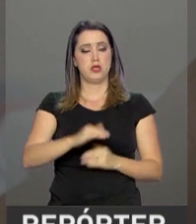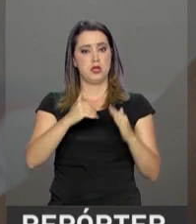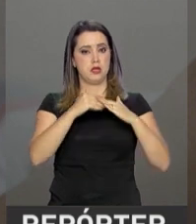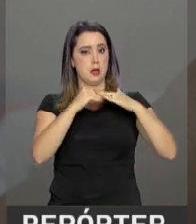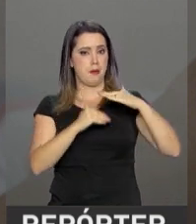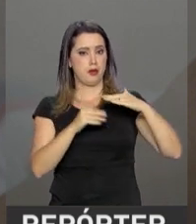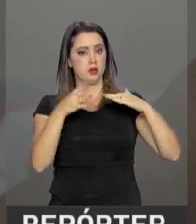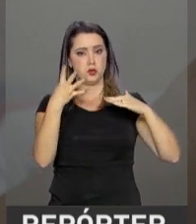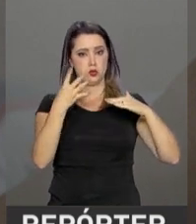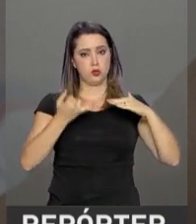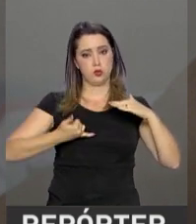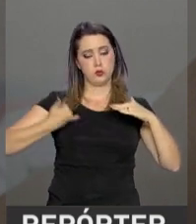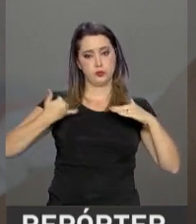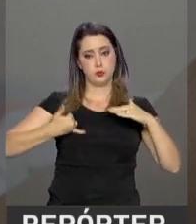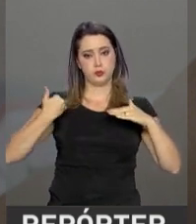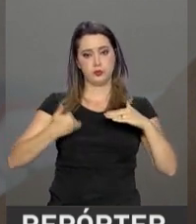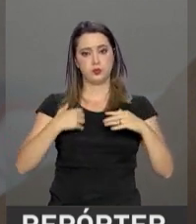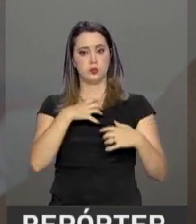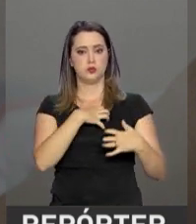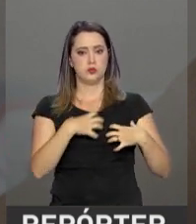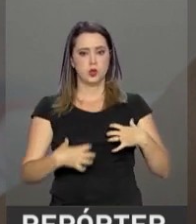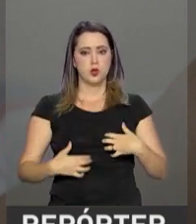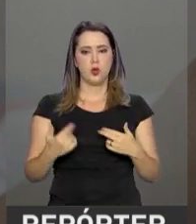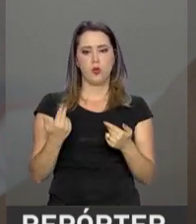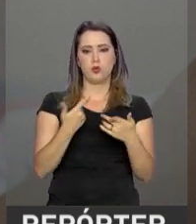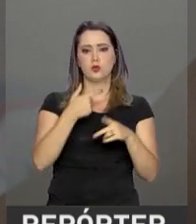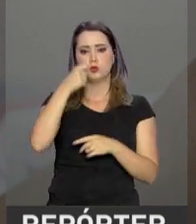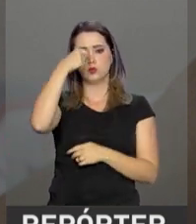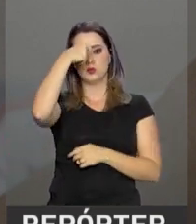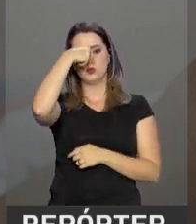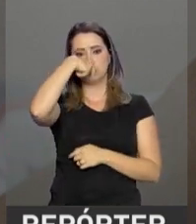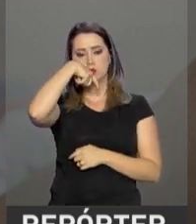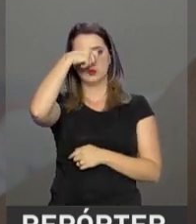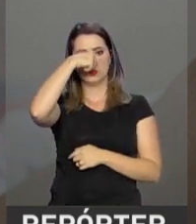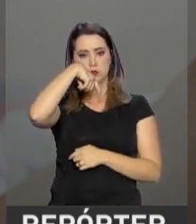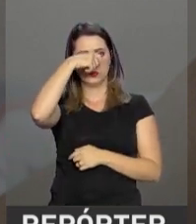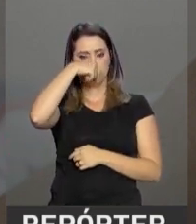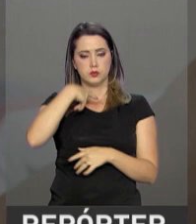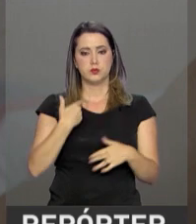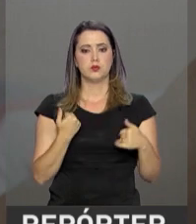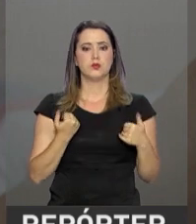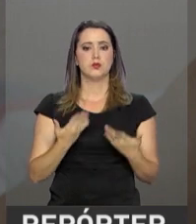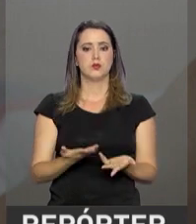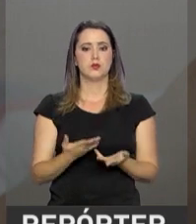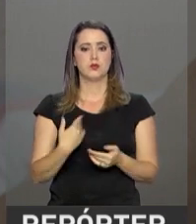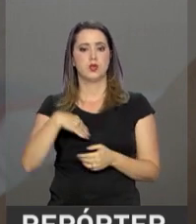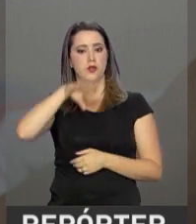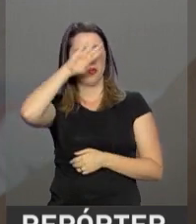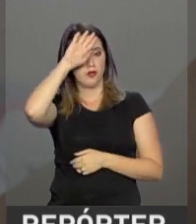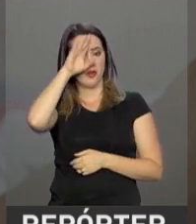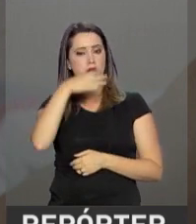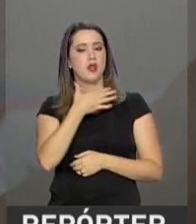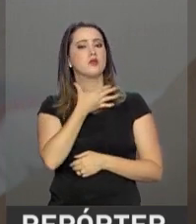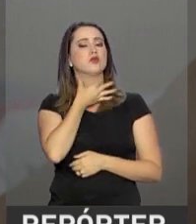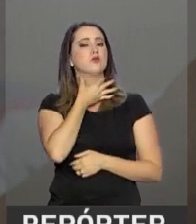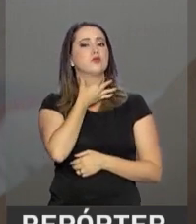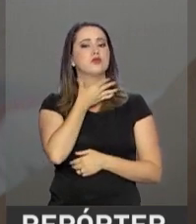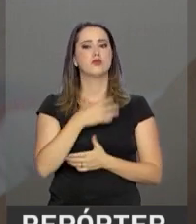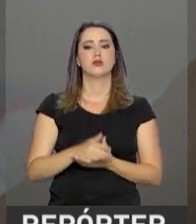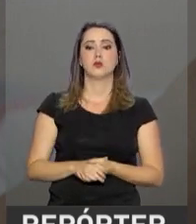de quatro anos os sintomas são muito semelhantes aos das doenças virais como gripe com febre e dor de